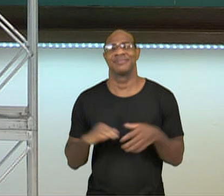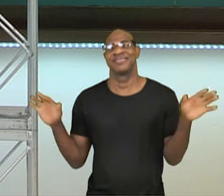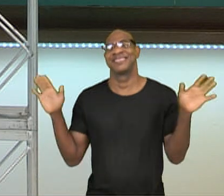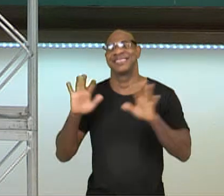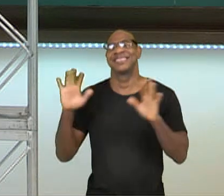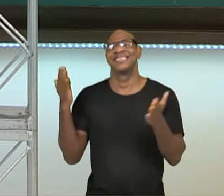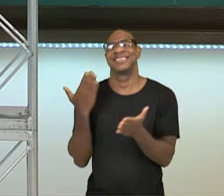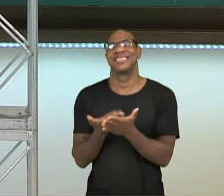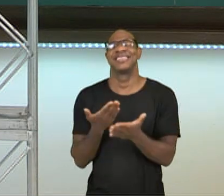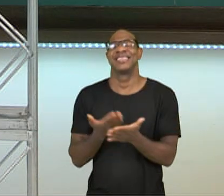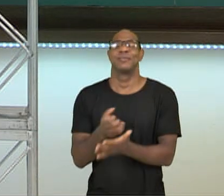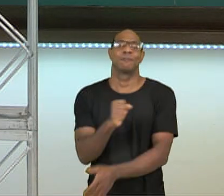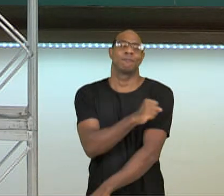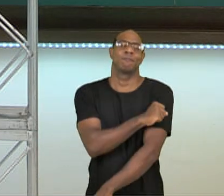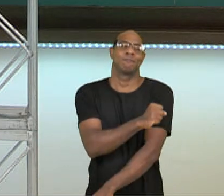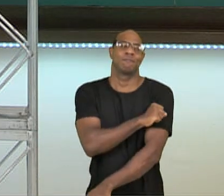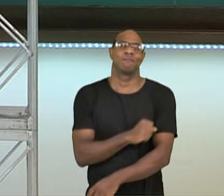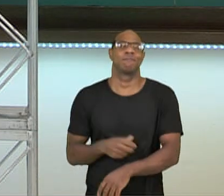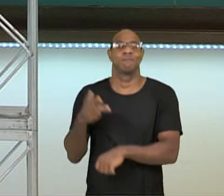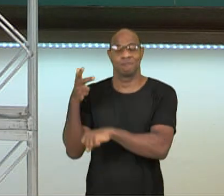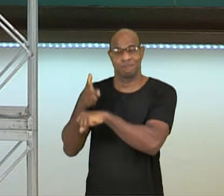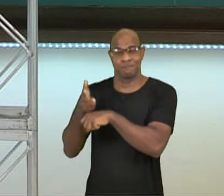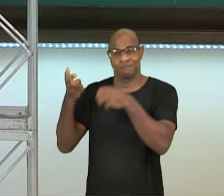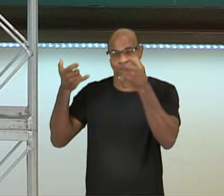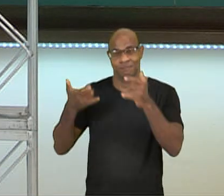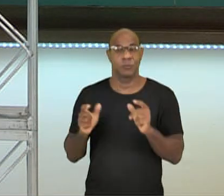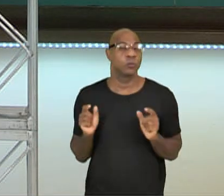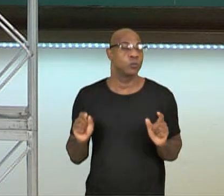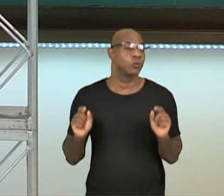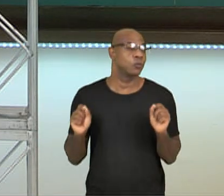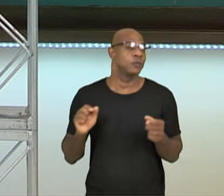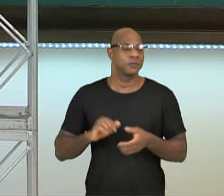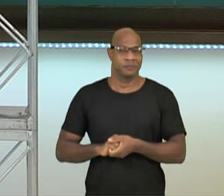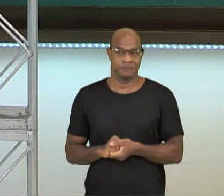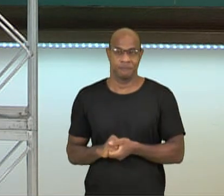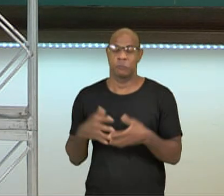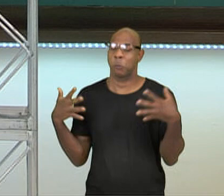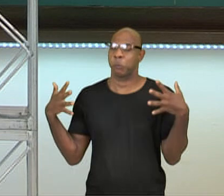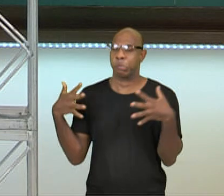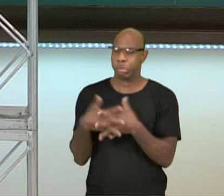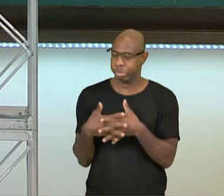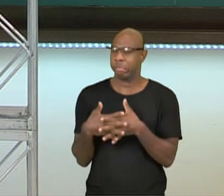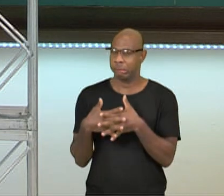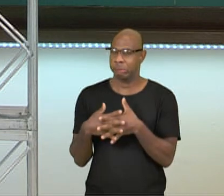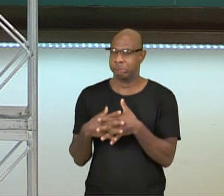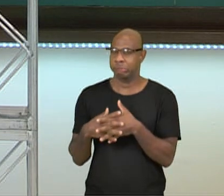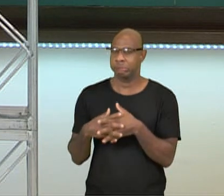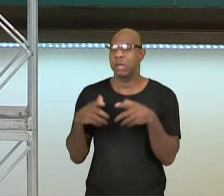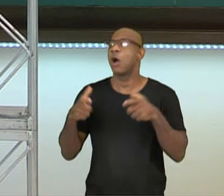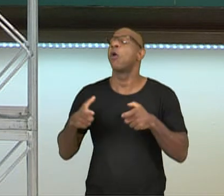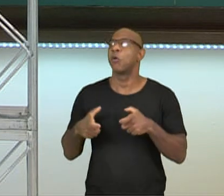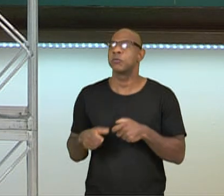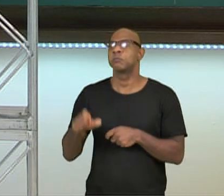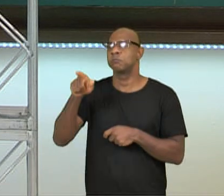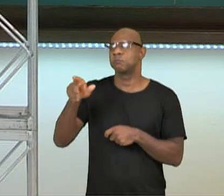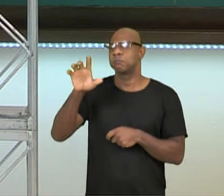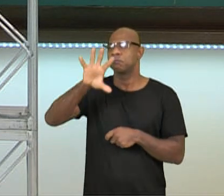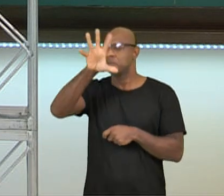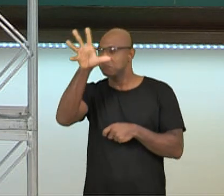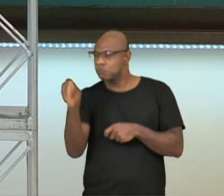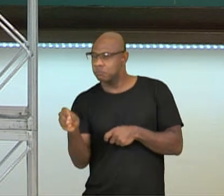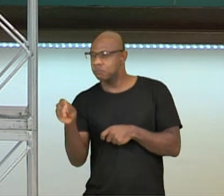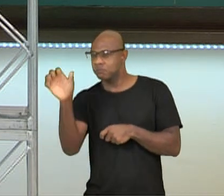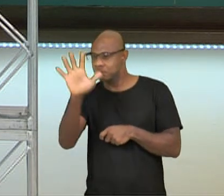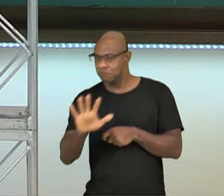Olá, estudantes do 8º ano! Nesse vídeo nós vamos falar sobre conflitos no continente africano. Para me ajudar